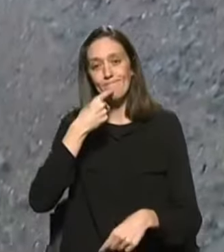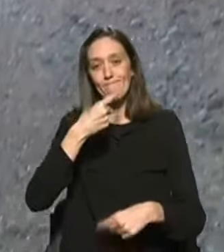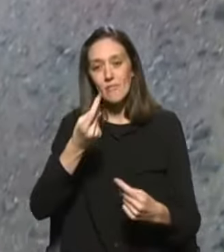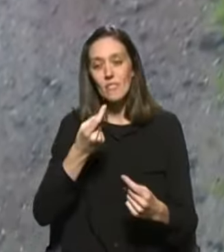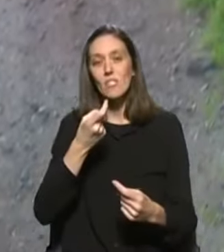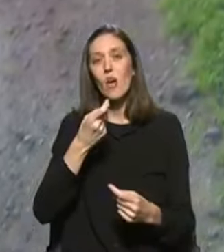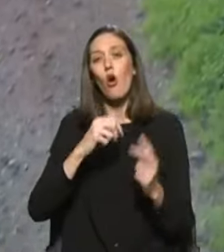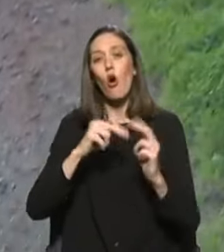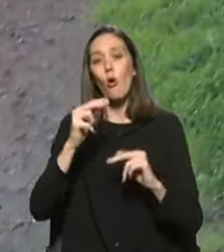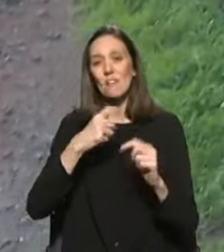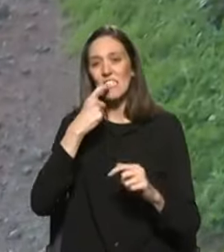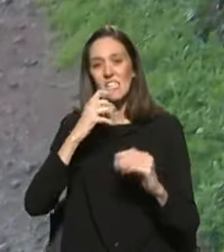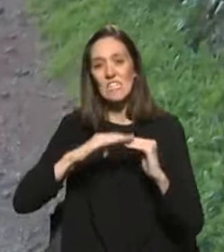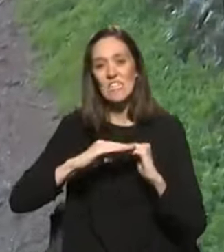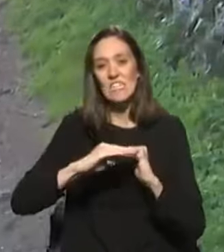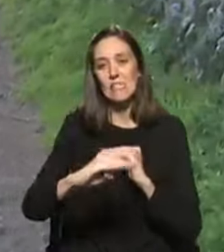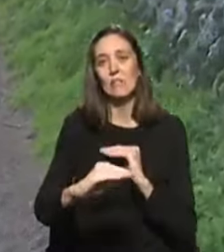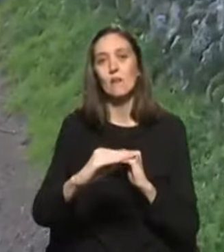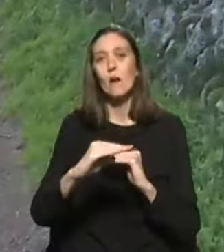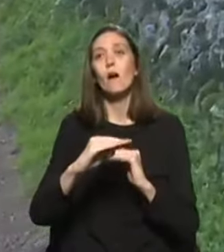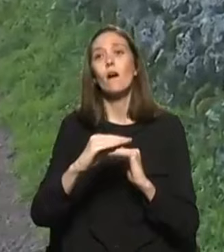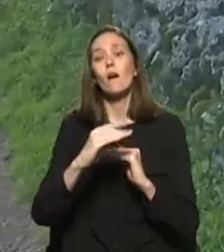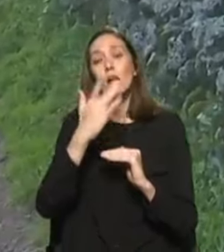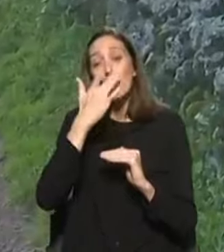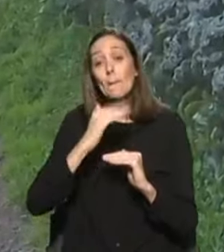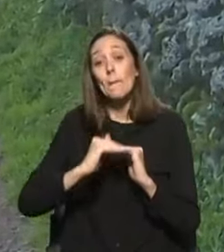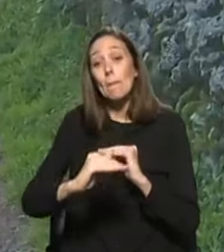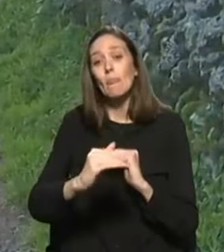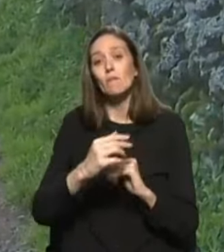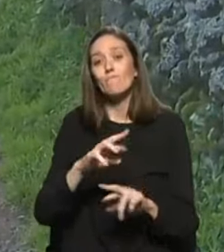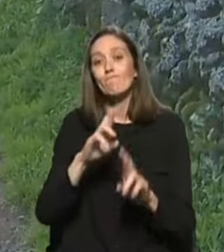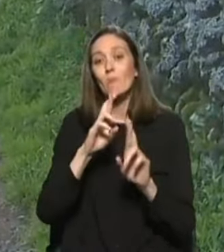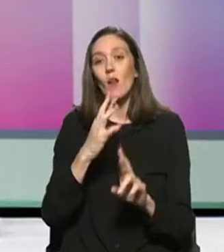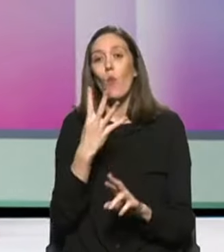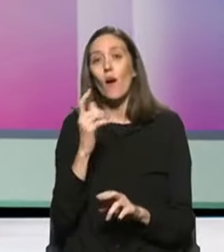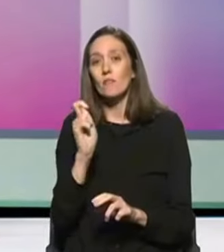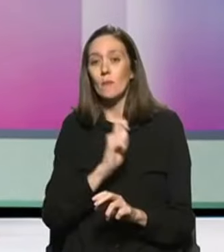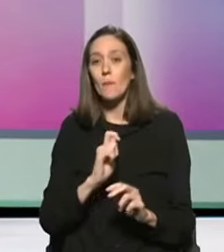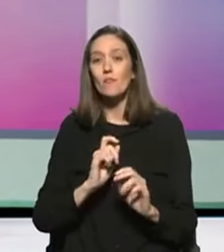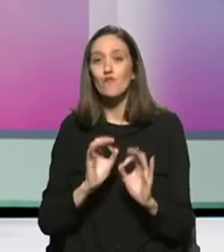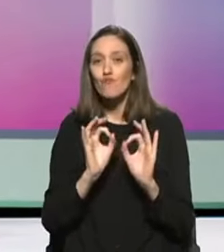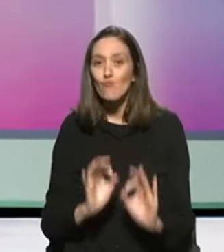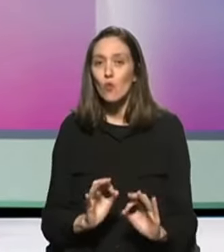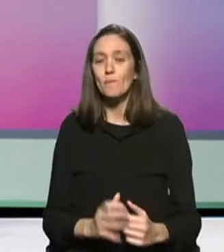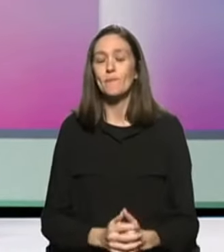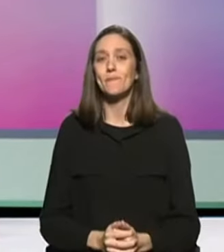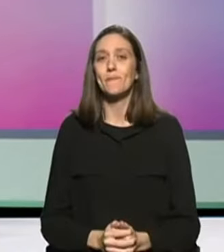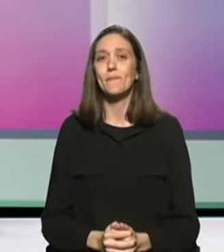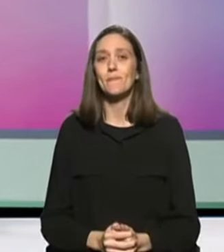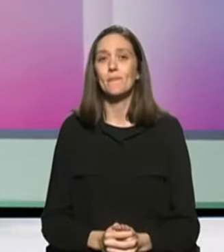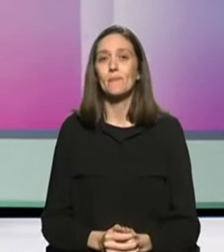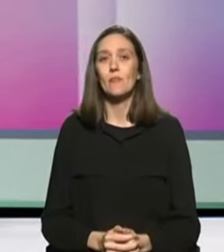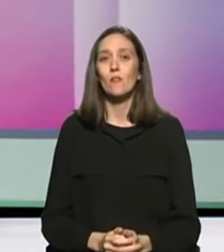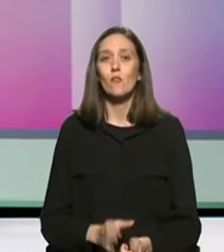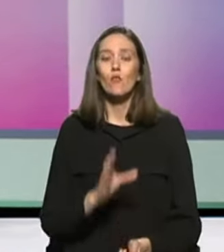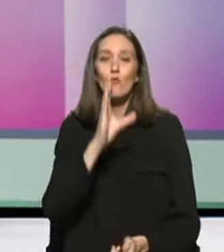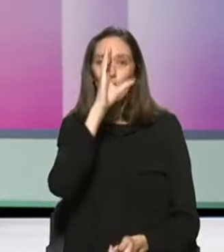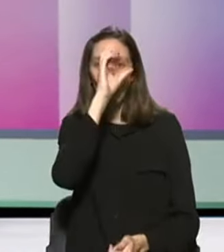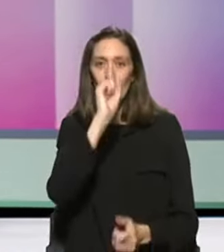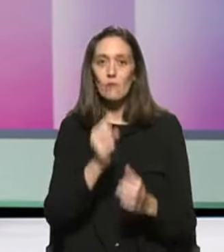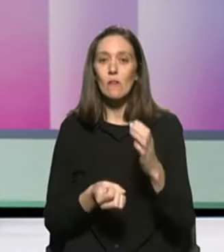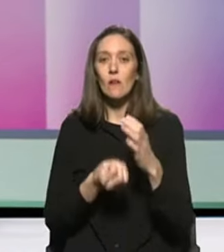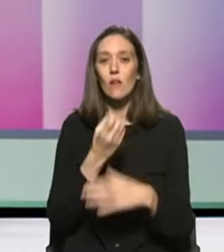asfaltagem no imediato, que conta poder inaugurar daqui a 4 meses. O governo quer criar o Hub